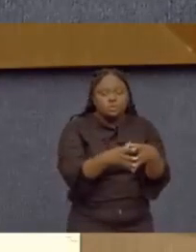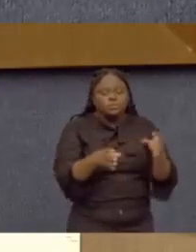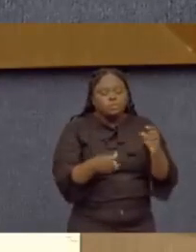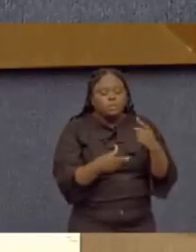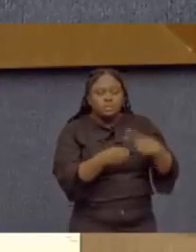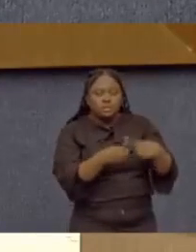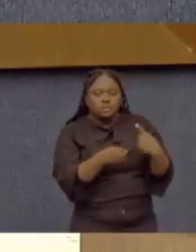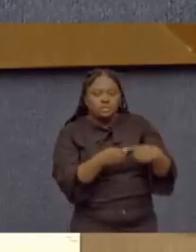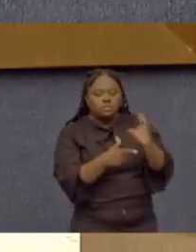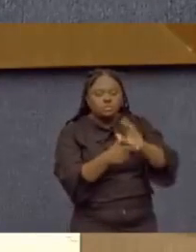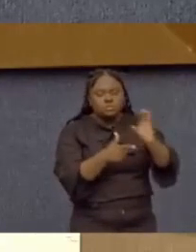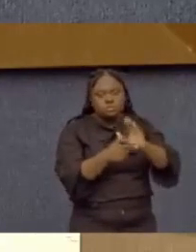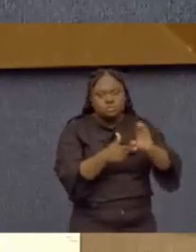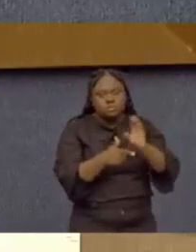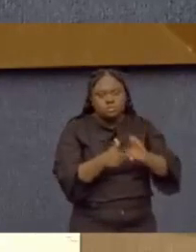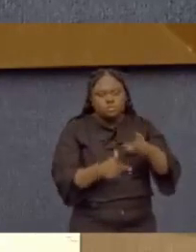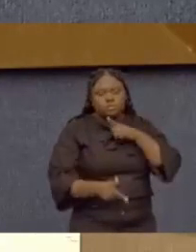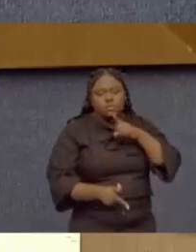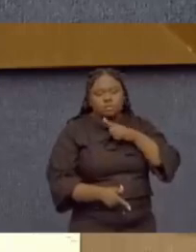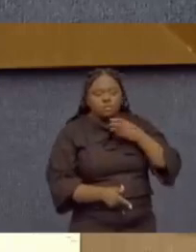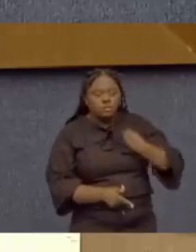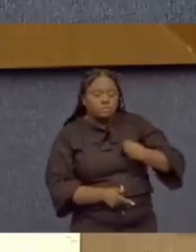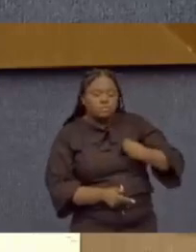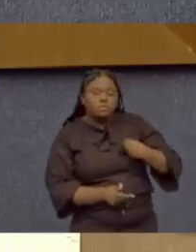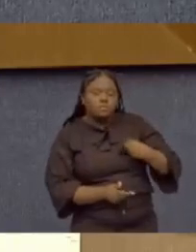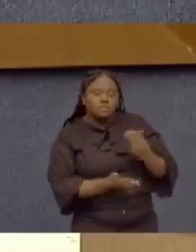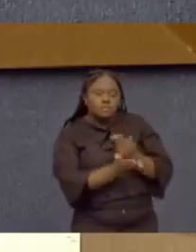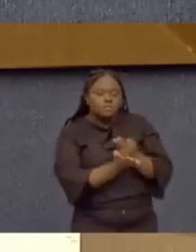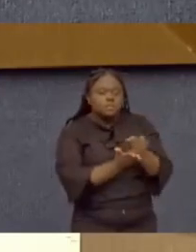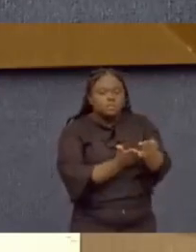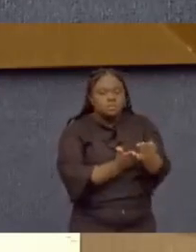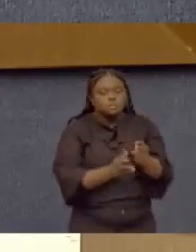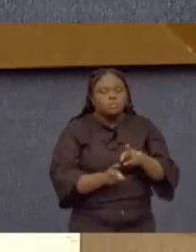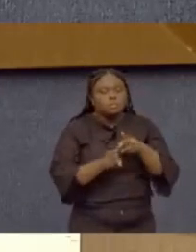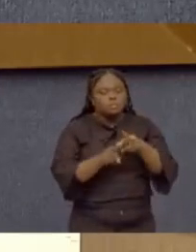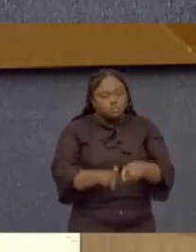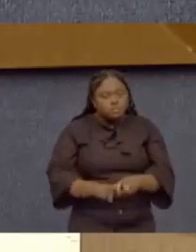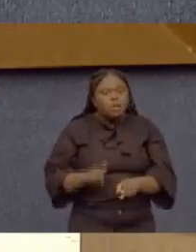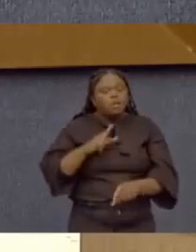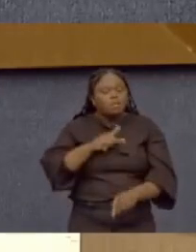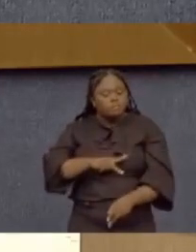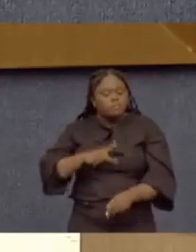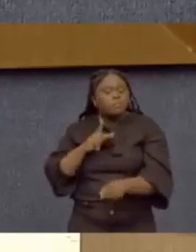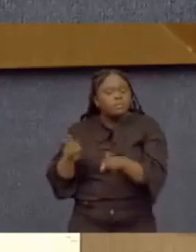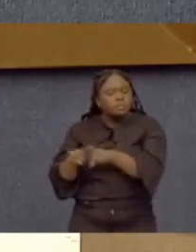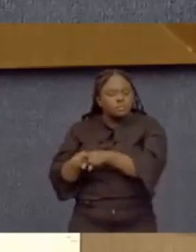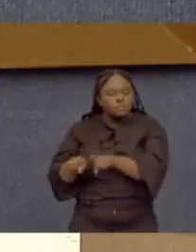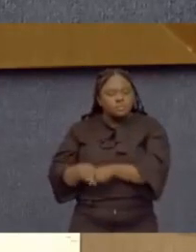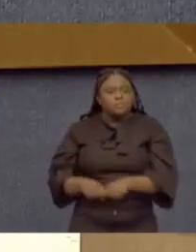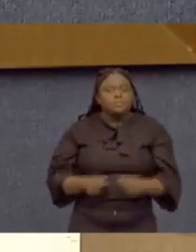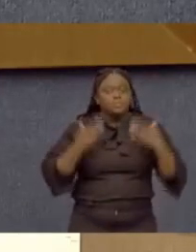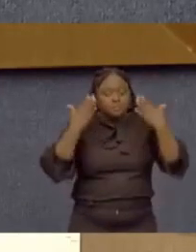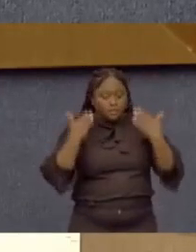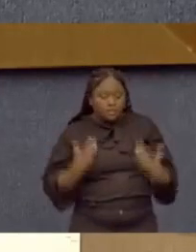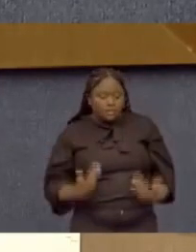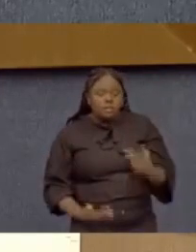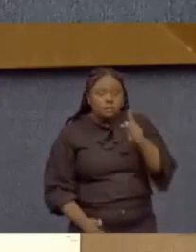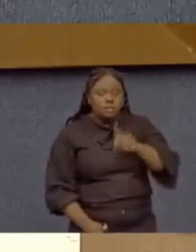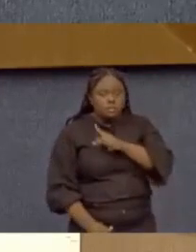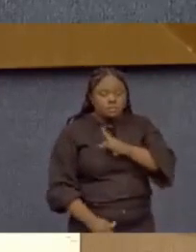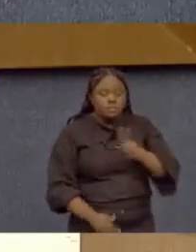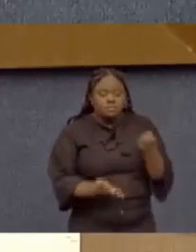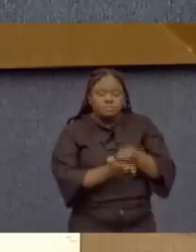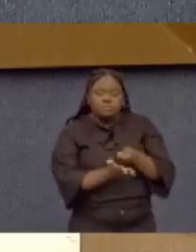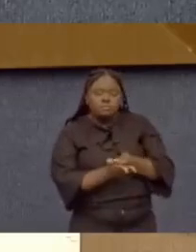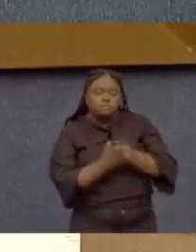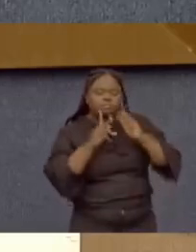Corinto a viver a santidade em sua vida, como ele também busca vivê-la. Enquanto padre, eu sou obrigado a reconhecer